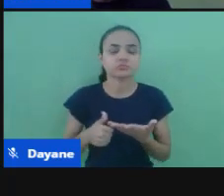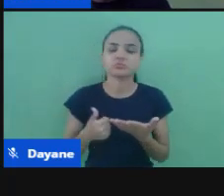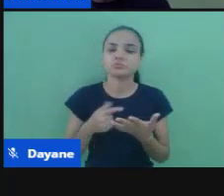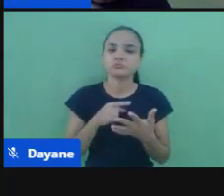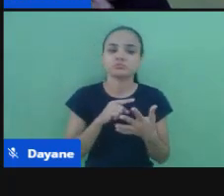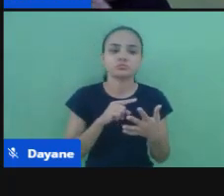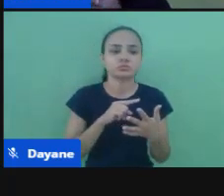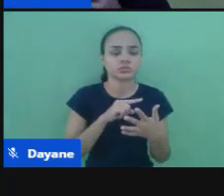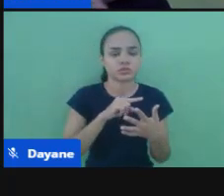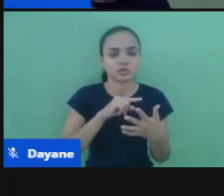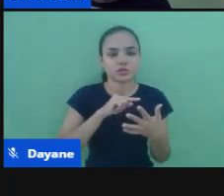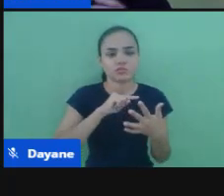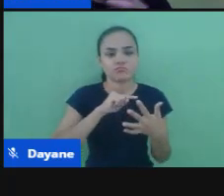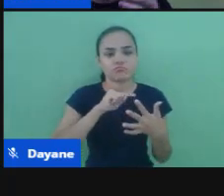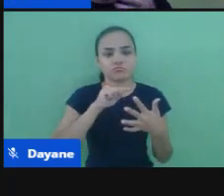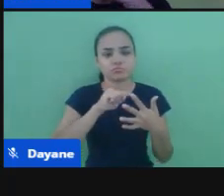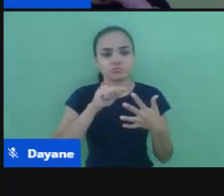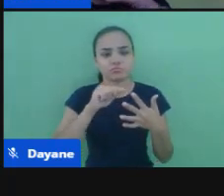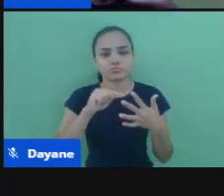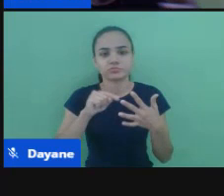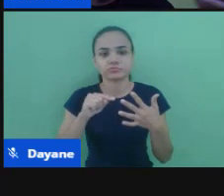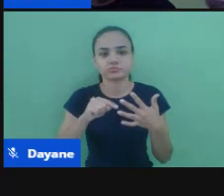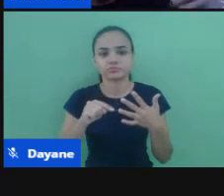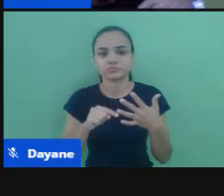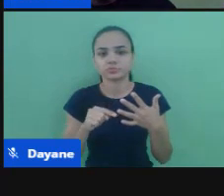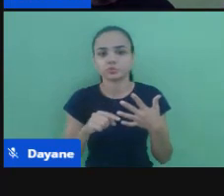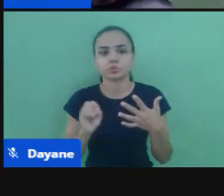para dentro do documentário.